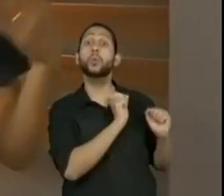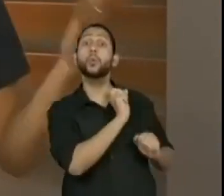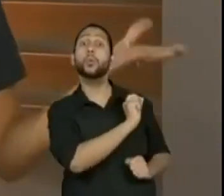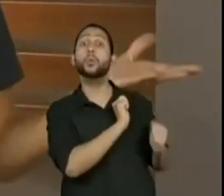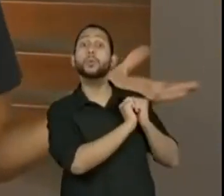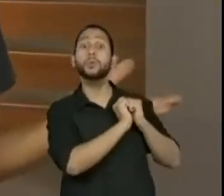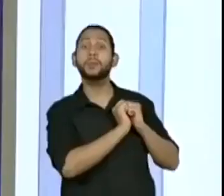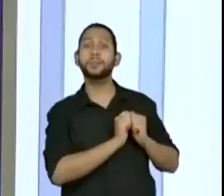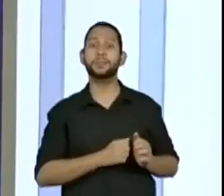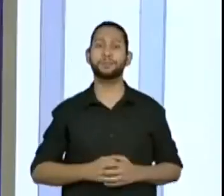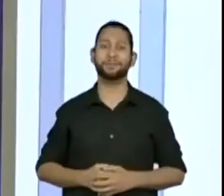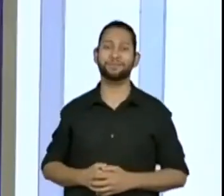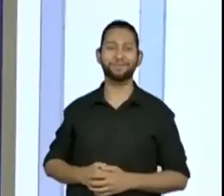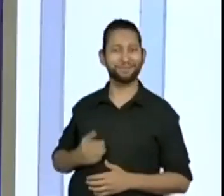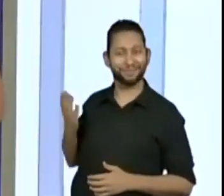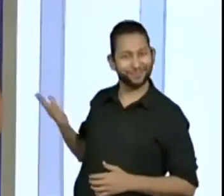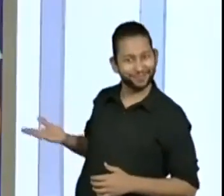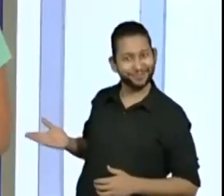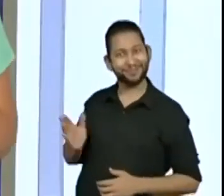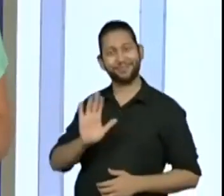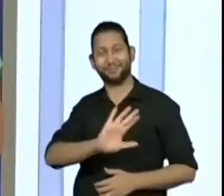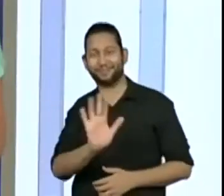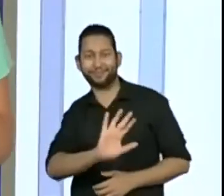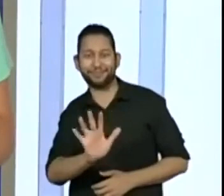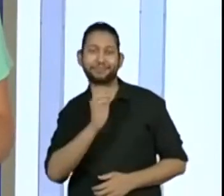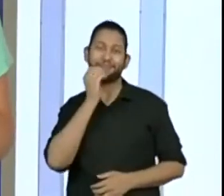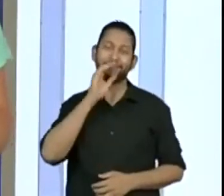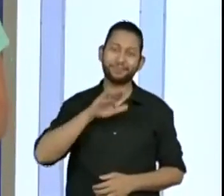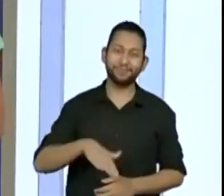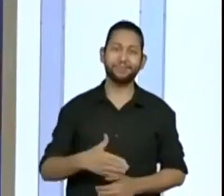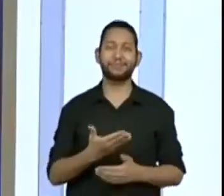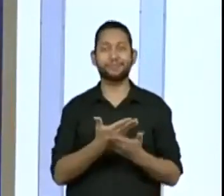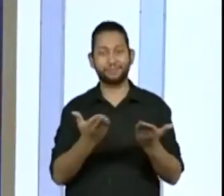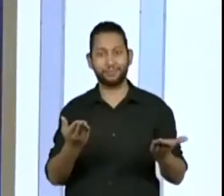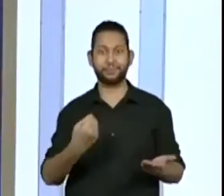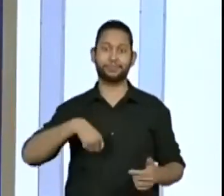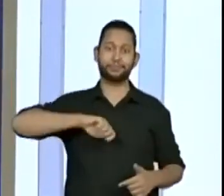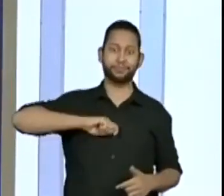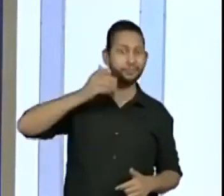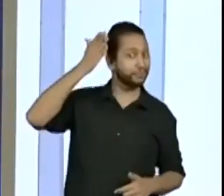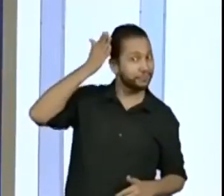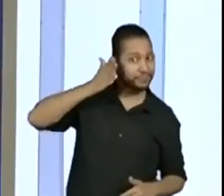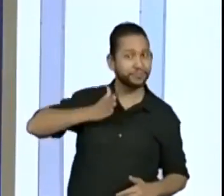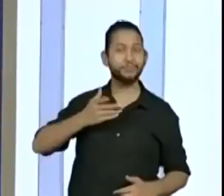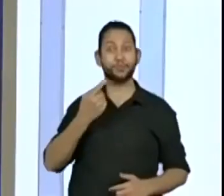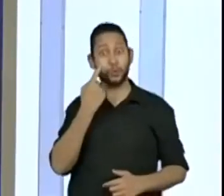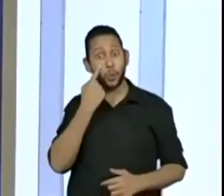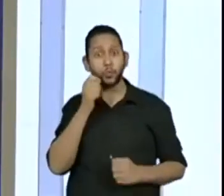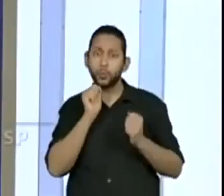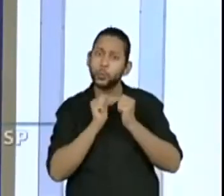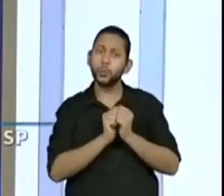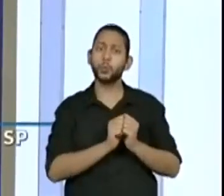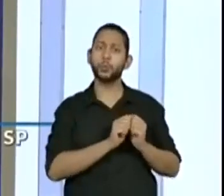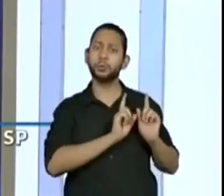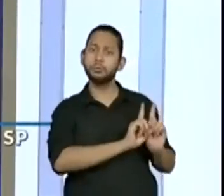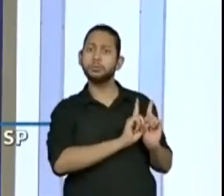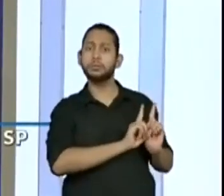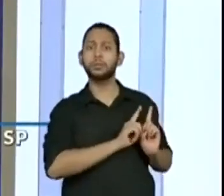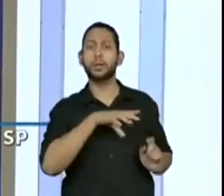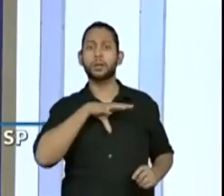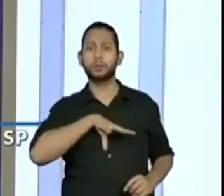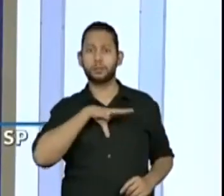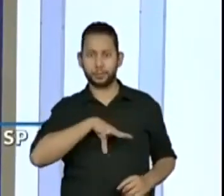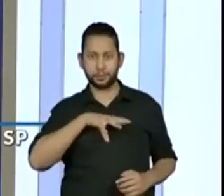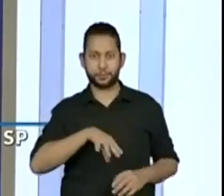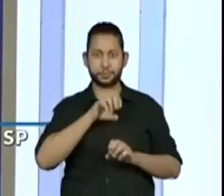a professora... Boa tarde, quarto ano. Eu sou a professora Franciele, vim acompanhar essa aula de língua portuguesa com